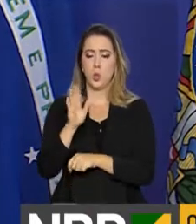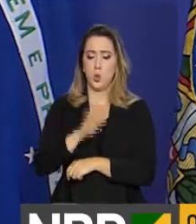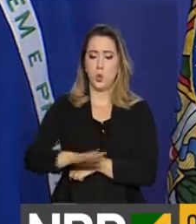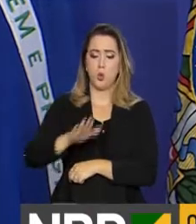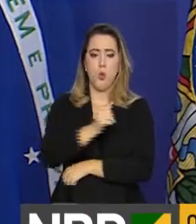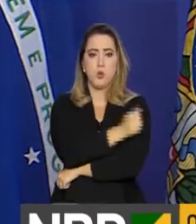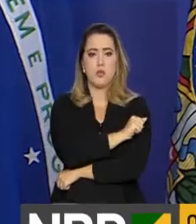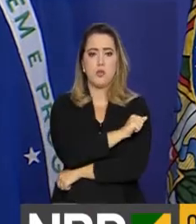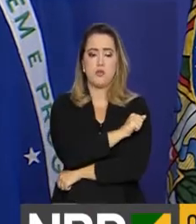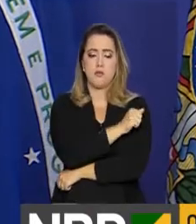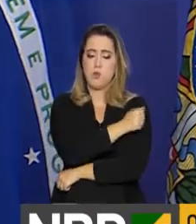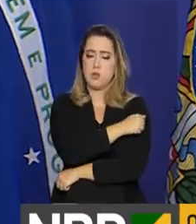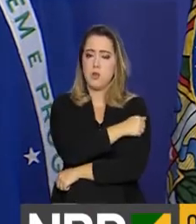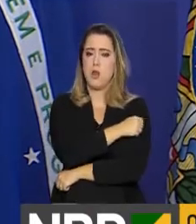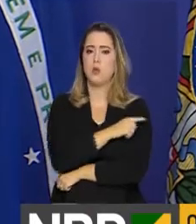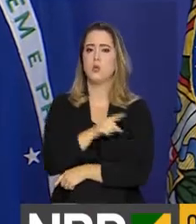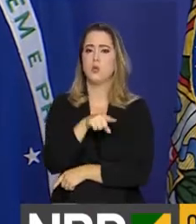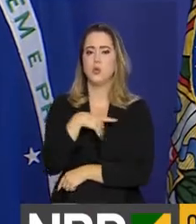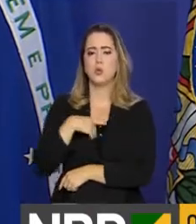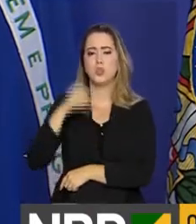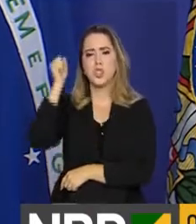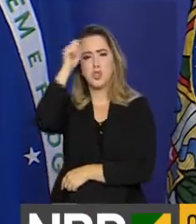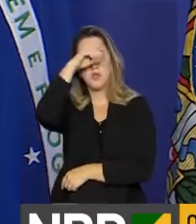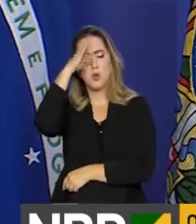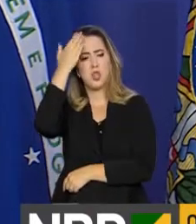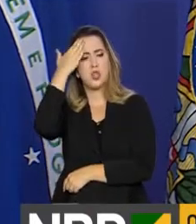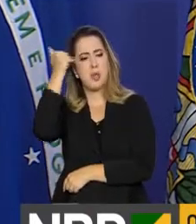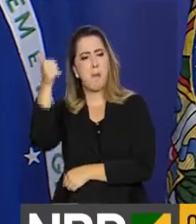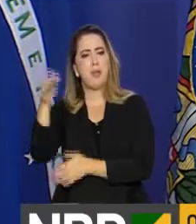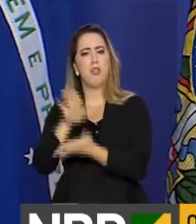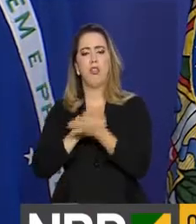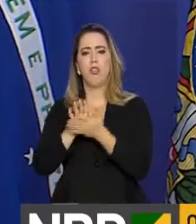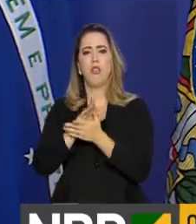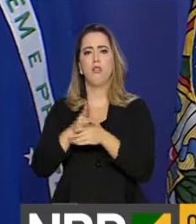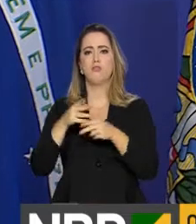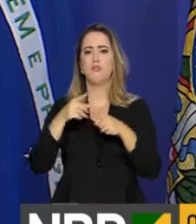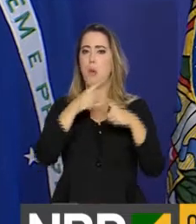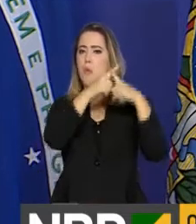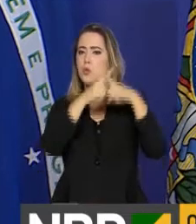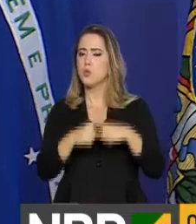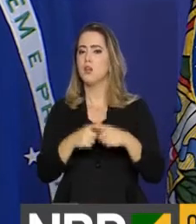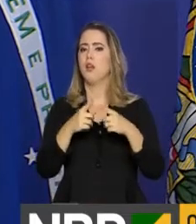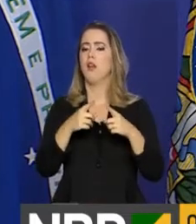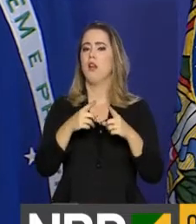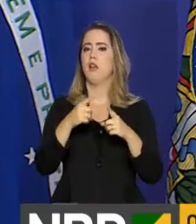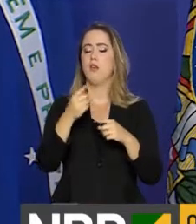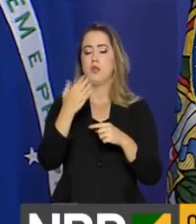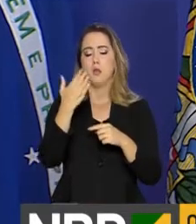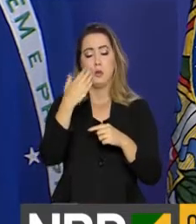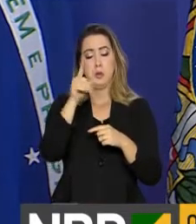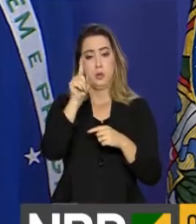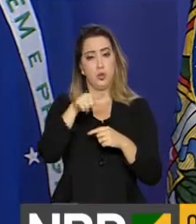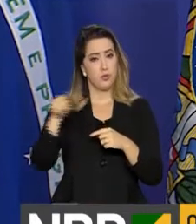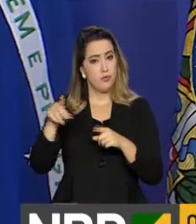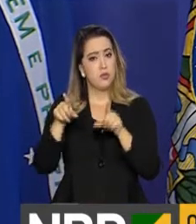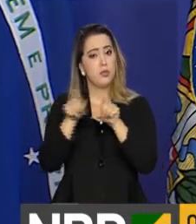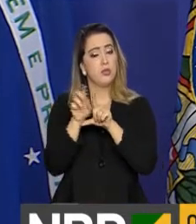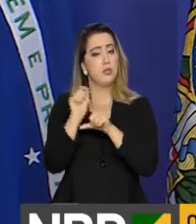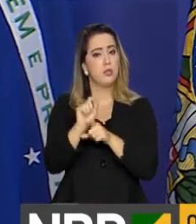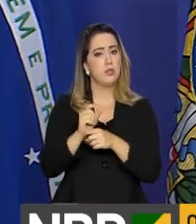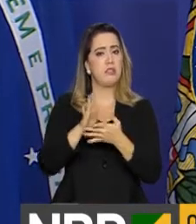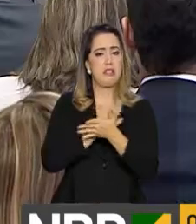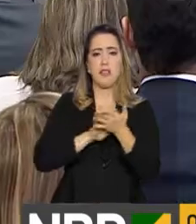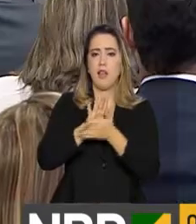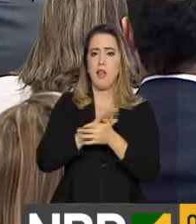dificuldades português com história multiplicado verde electra então conheceremos em que devemos fazer por medida